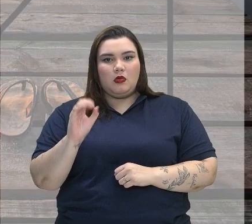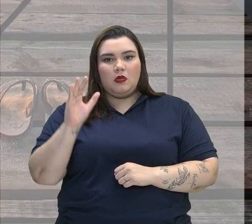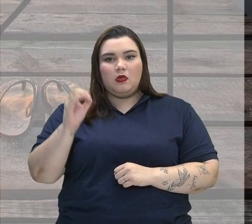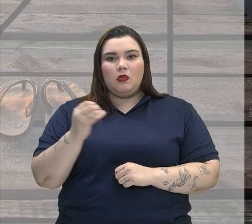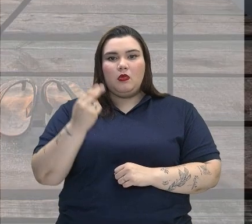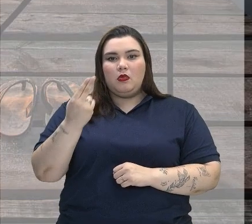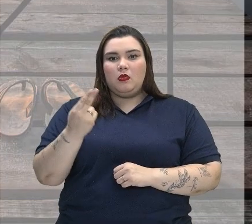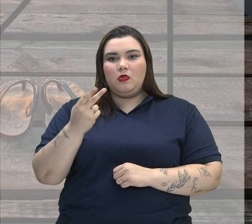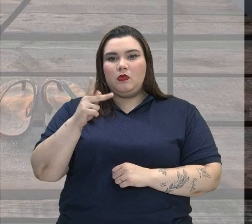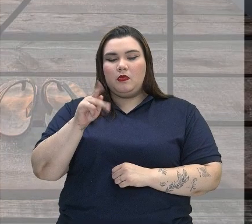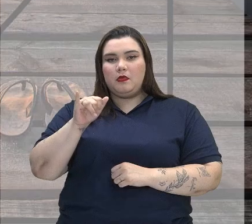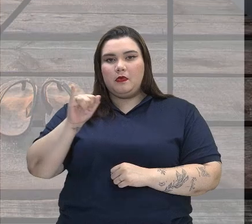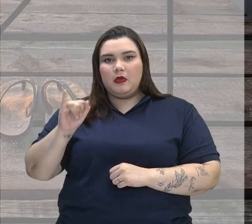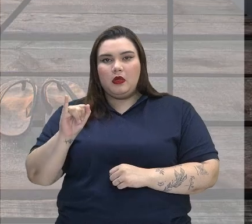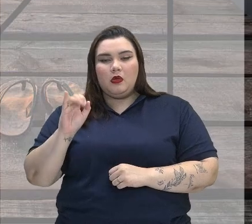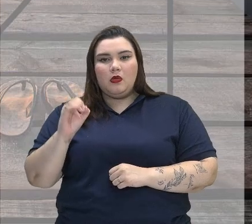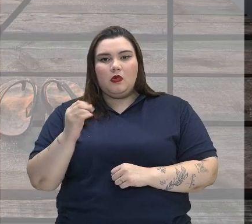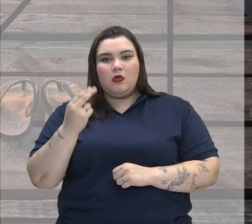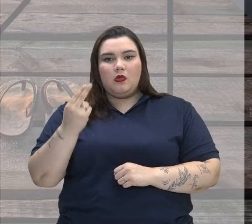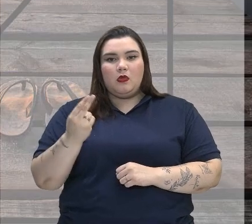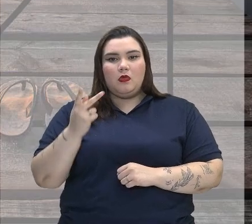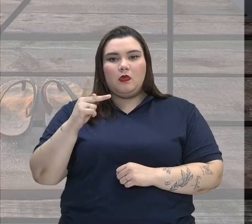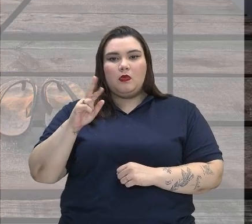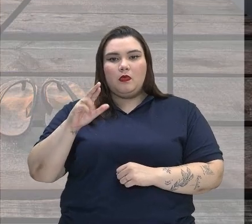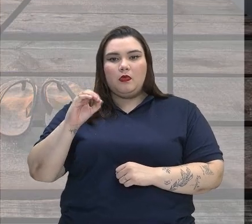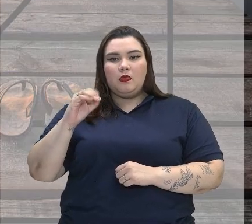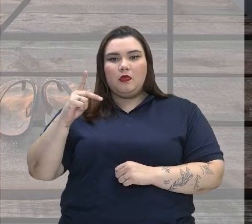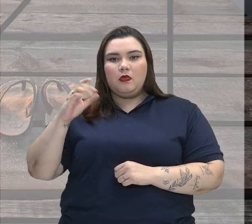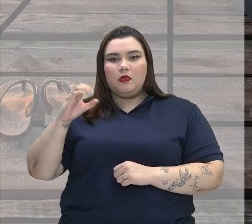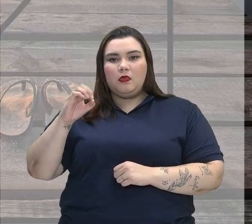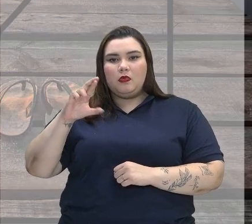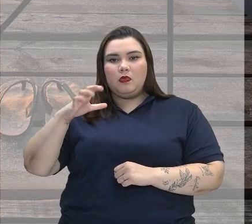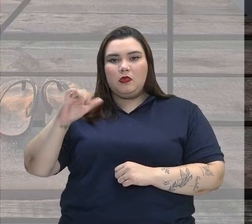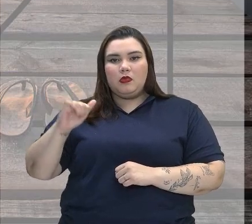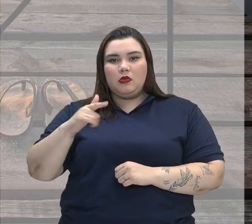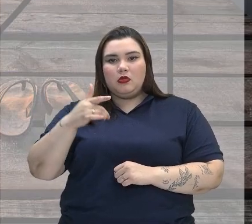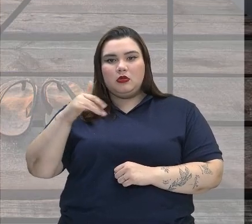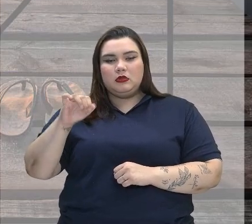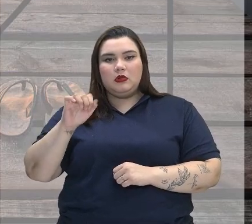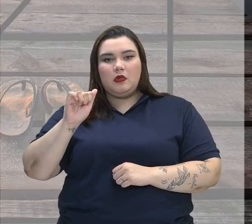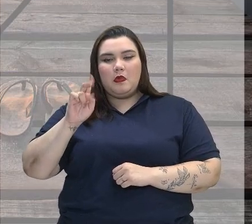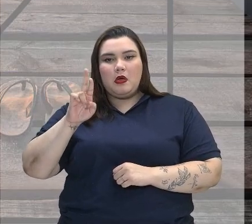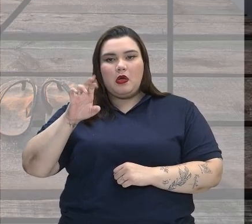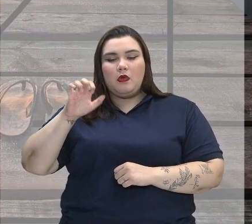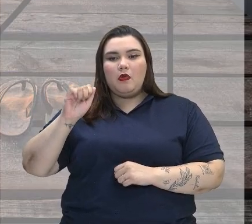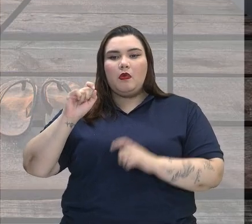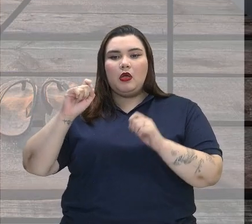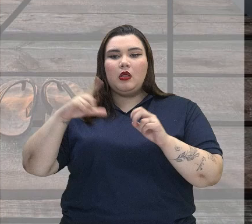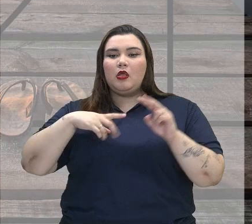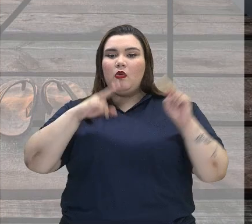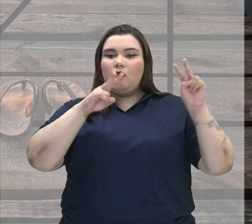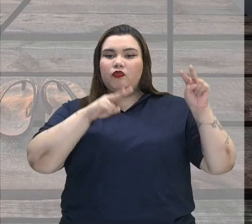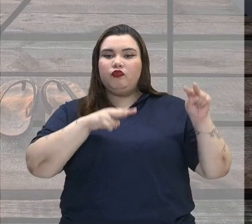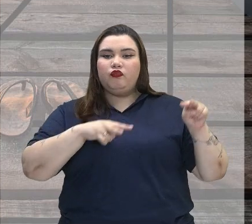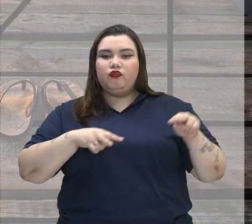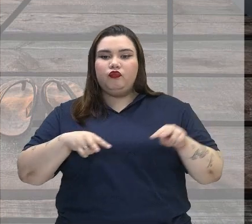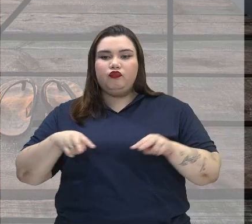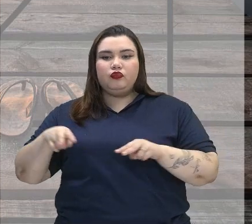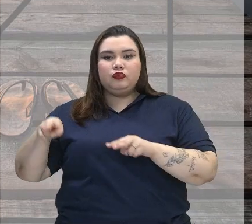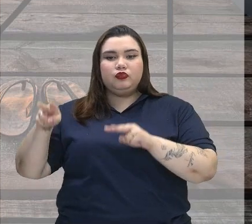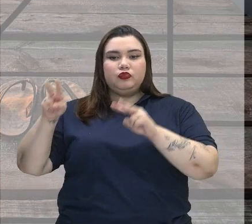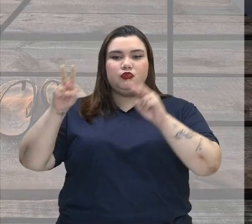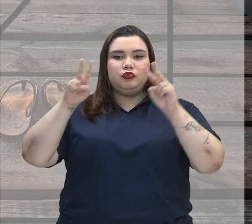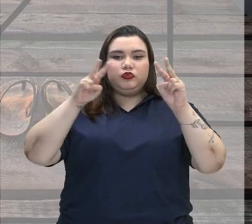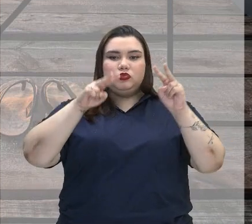como proporção áurea. O que acontece então, olha aqui, ó. Os olhos passeiam por toda a imagem até chegar ao ponto de interesse, que é